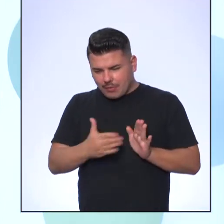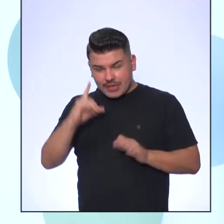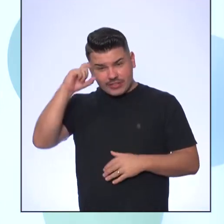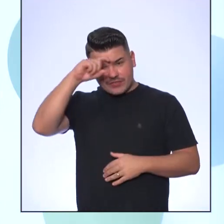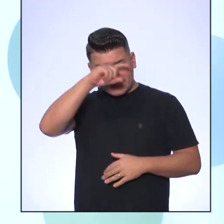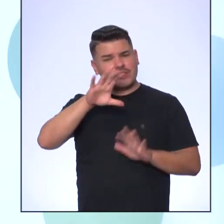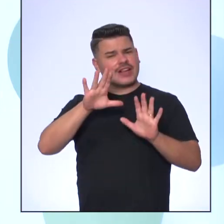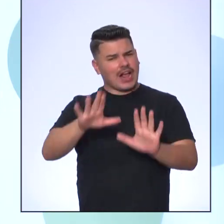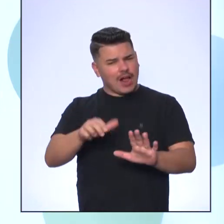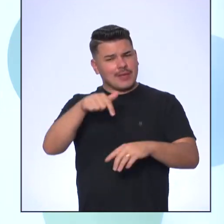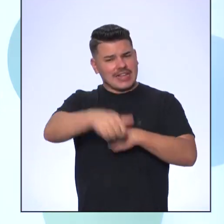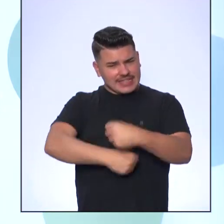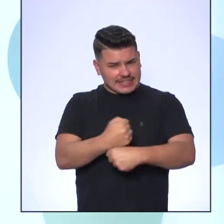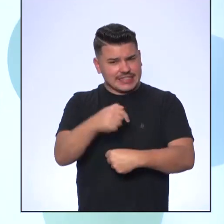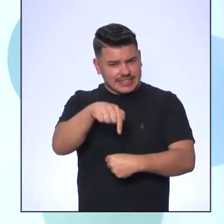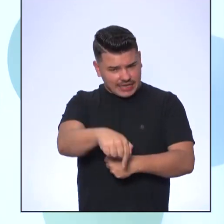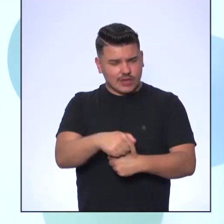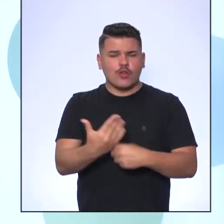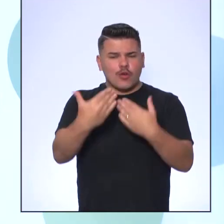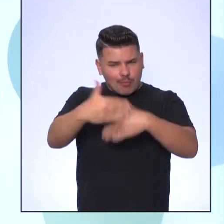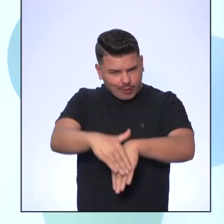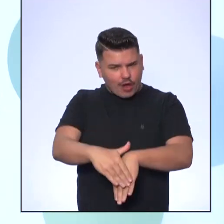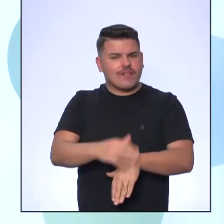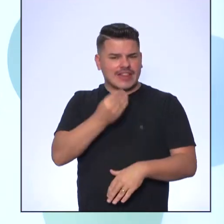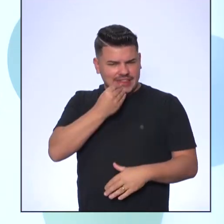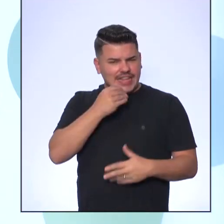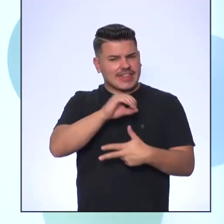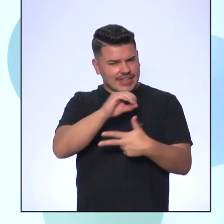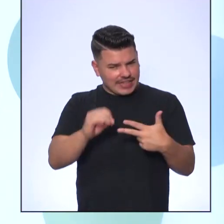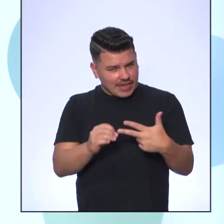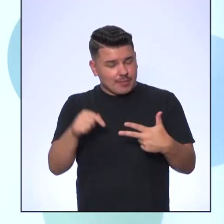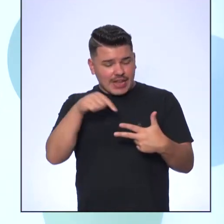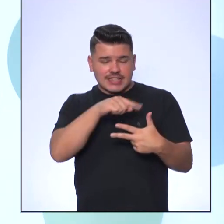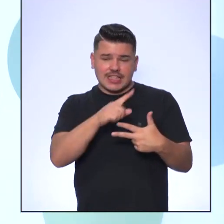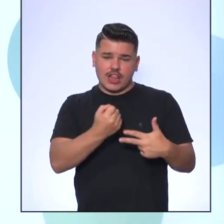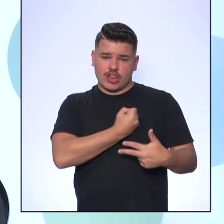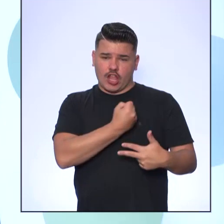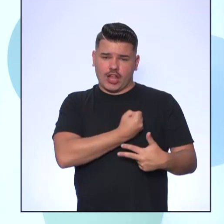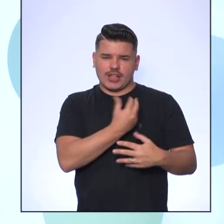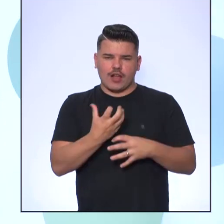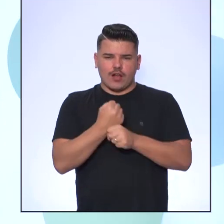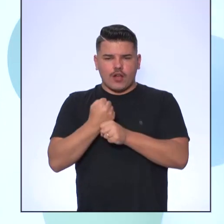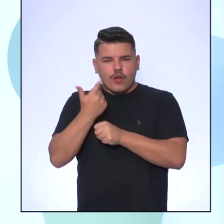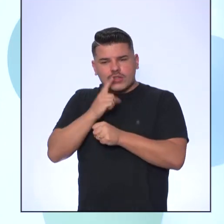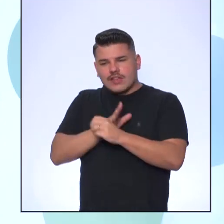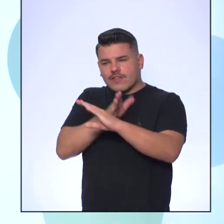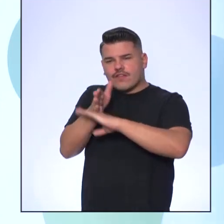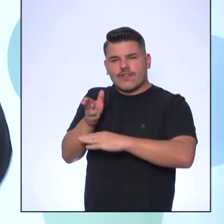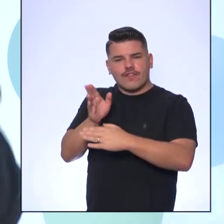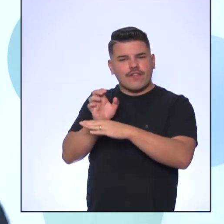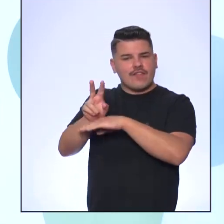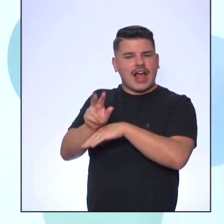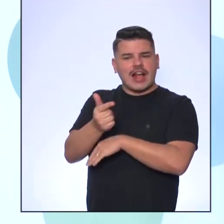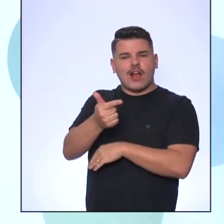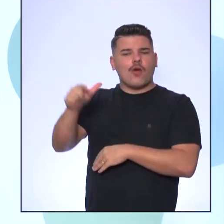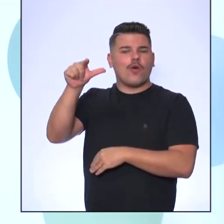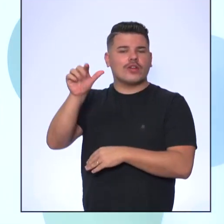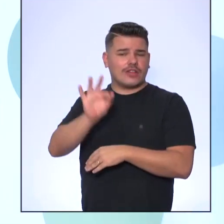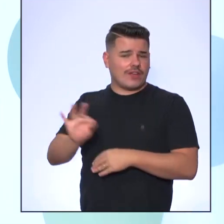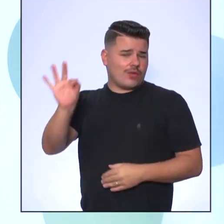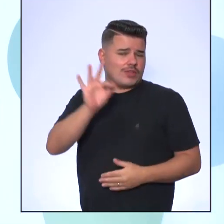Faça esse ano. Até porque essa mesma nota pode ser usada em processos seletivos do meio do ano que